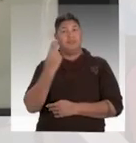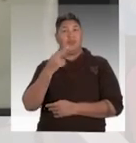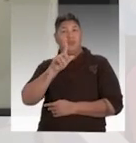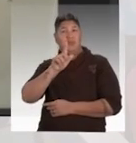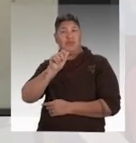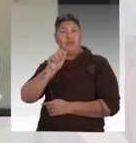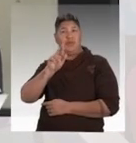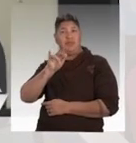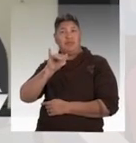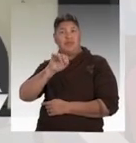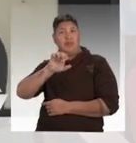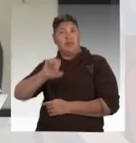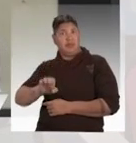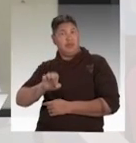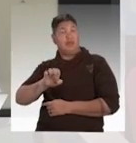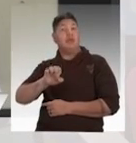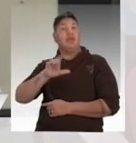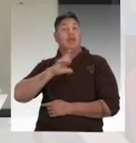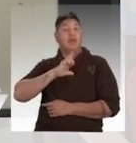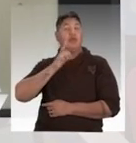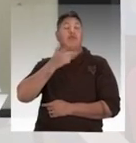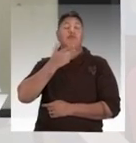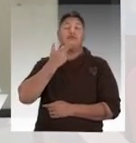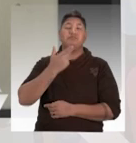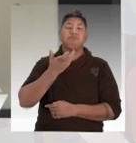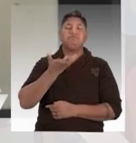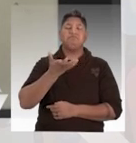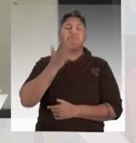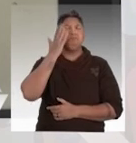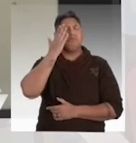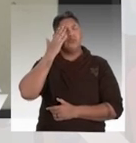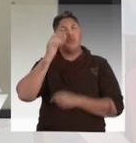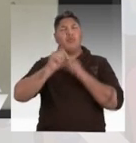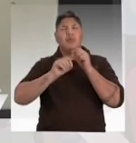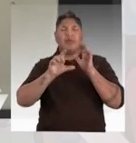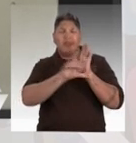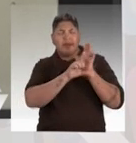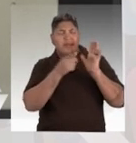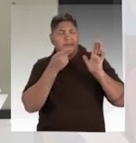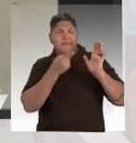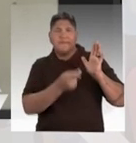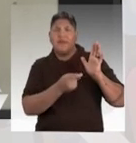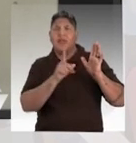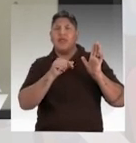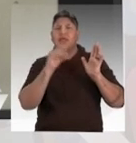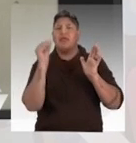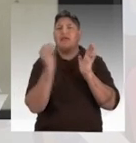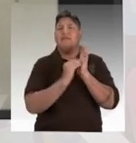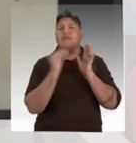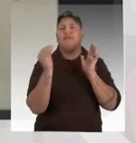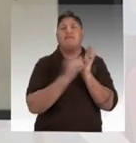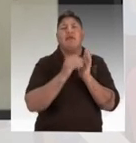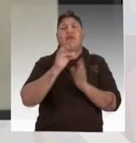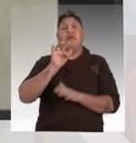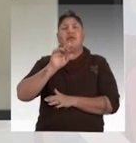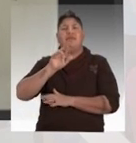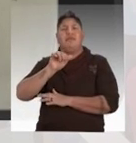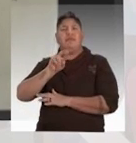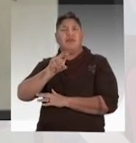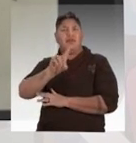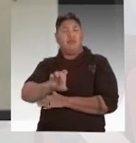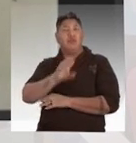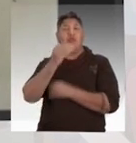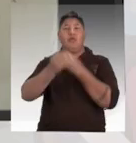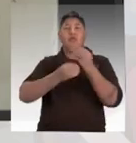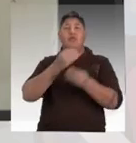Oi, meu nome é Gabriele, eu falo daqui de Brasília e eu gostaria de saber o que a legislação entende por fraude trabalhista